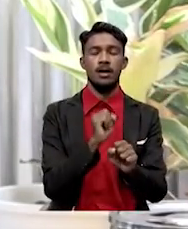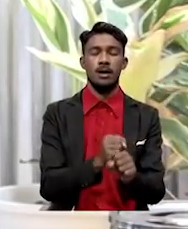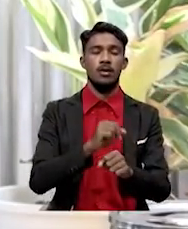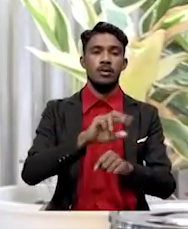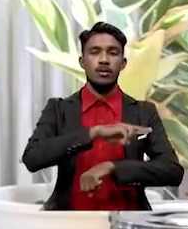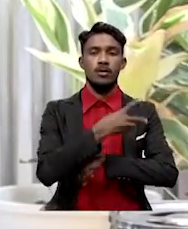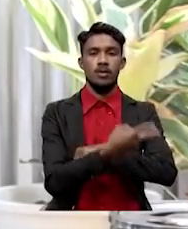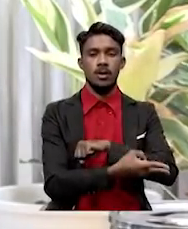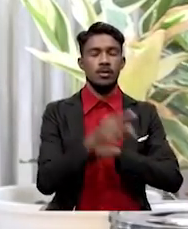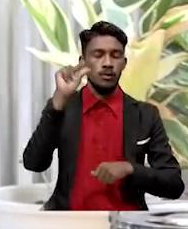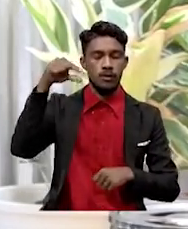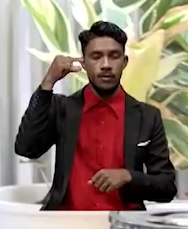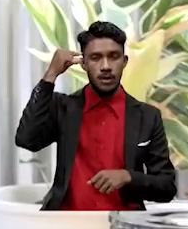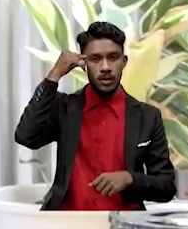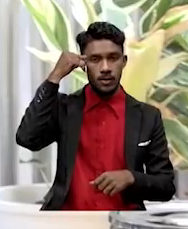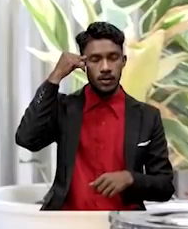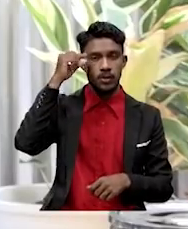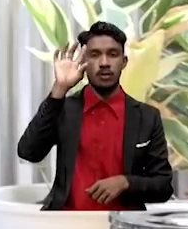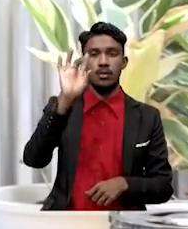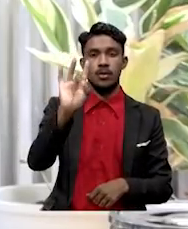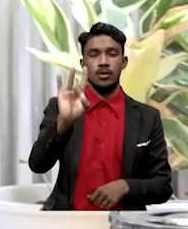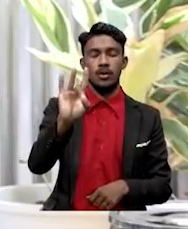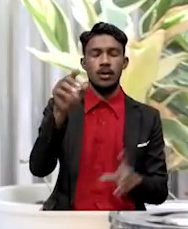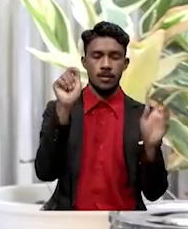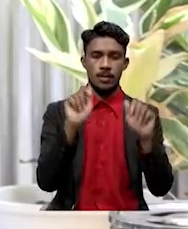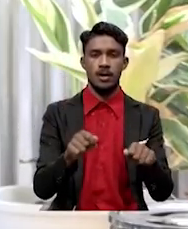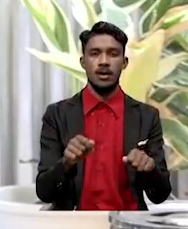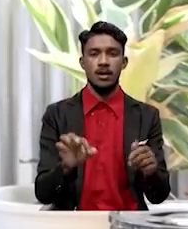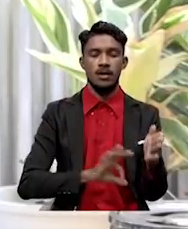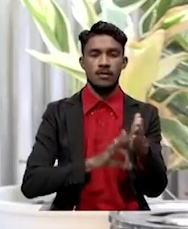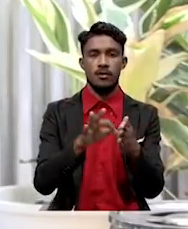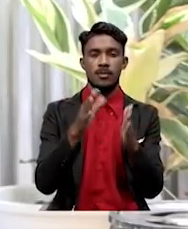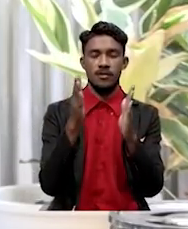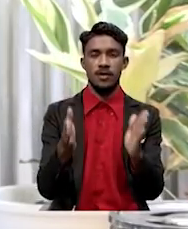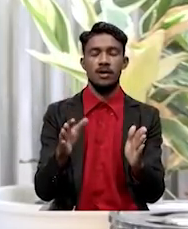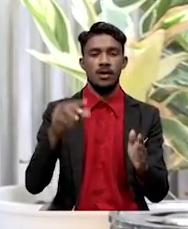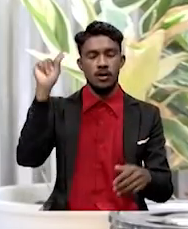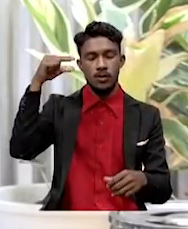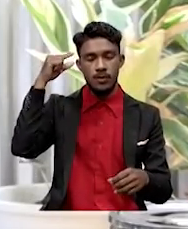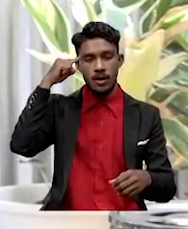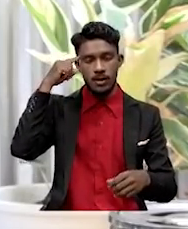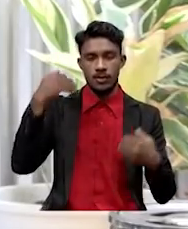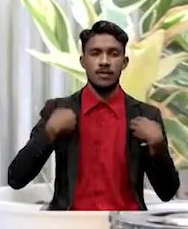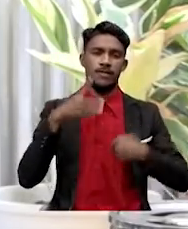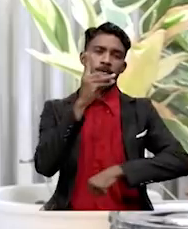haver oitavo, né? Mas a Bele forma foi o governo. E agora, nem lá forma,